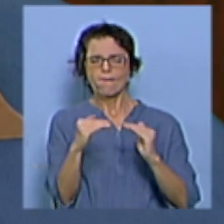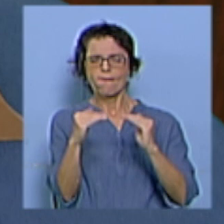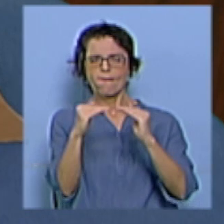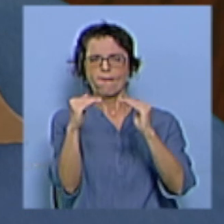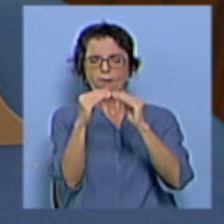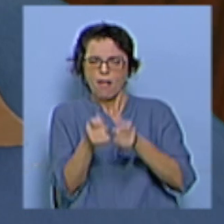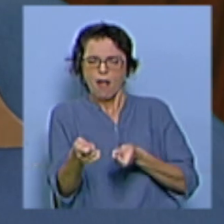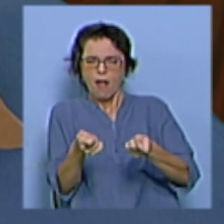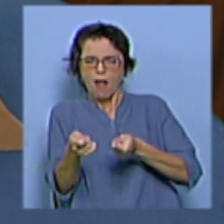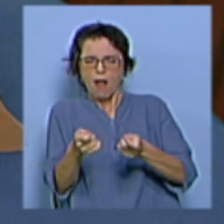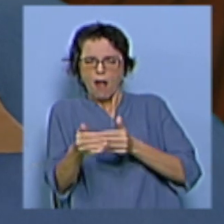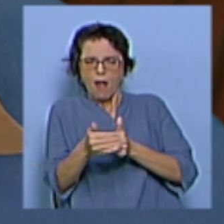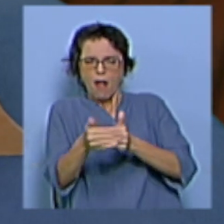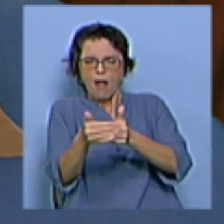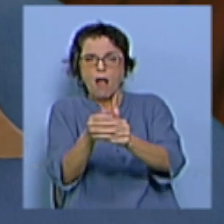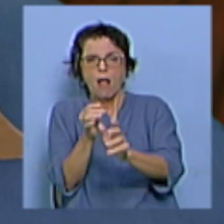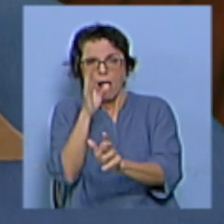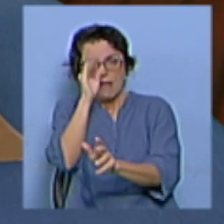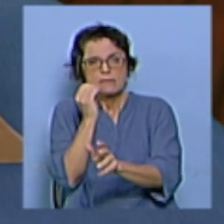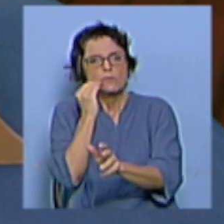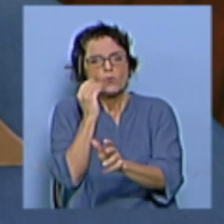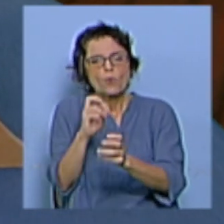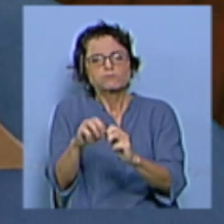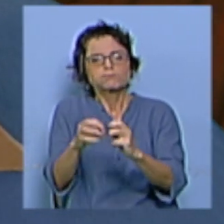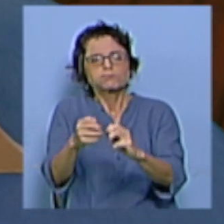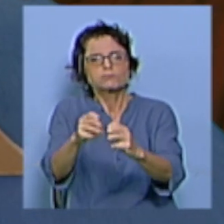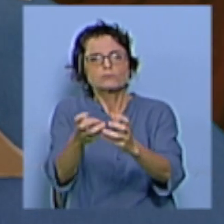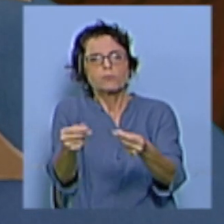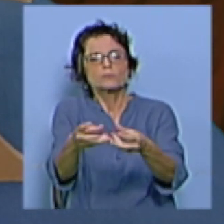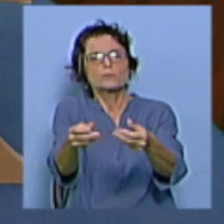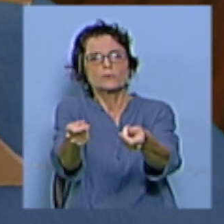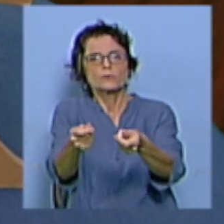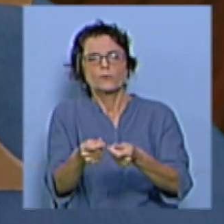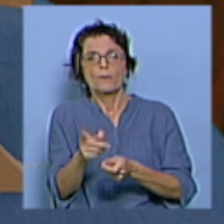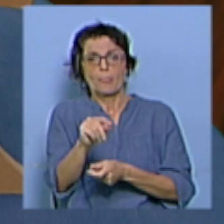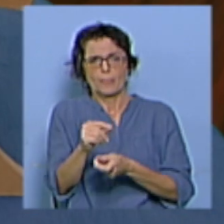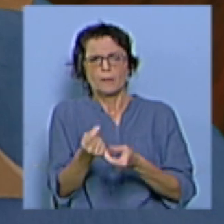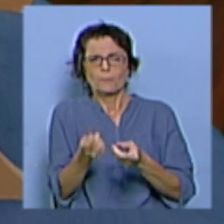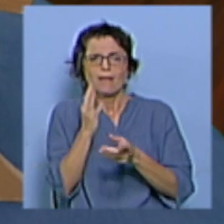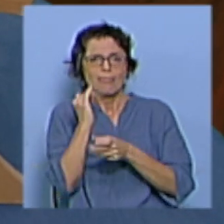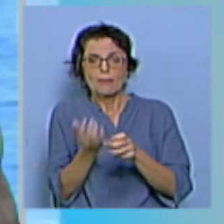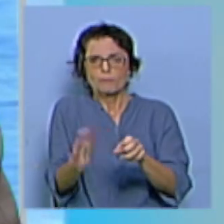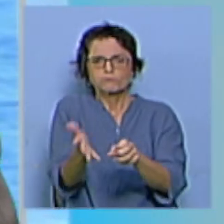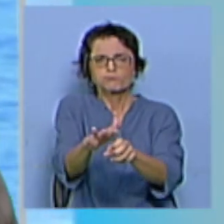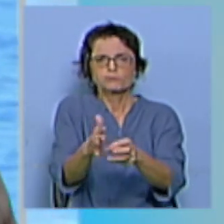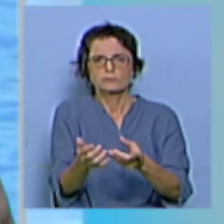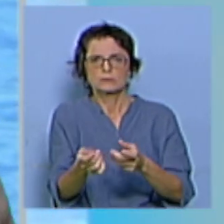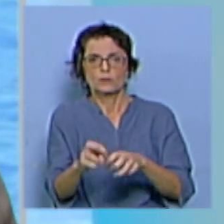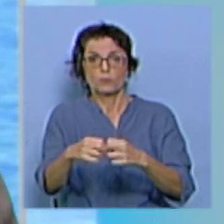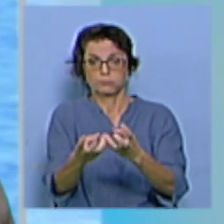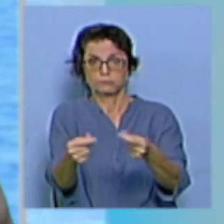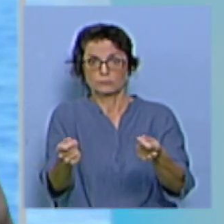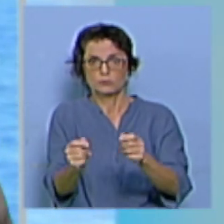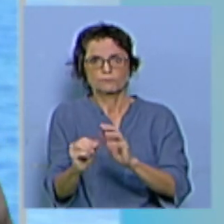para fazer frente, para resolver, para contornar, para sepelir, para colmatar e para resolver. E